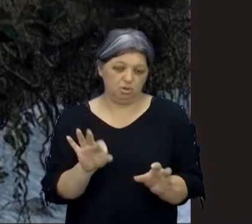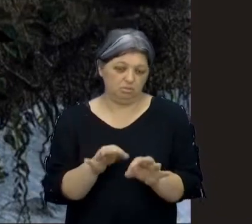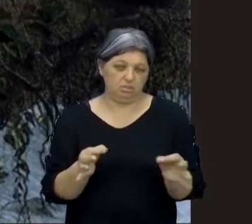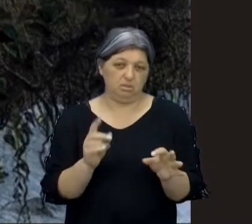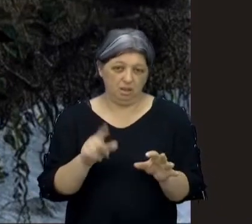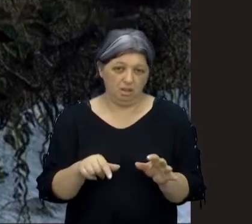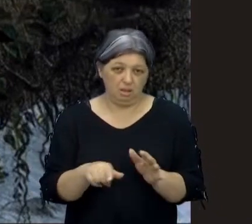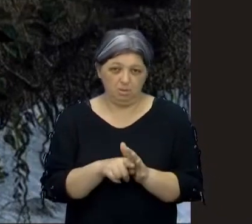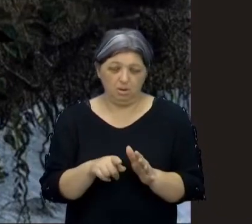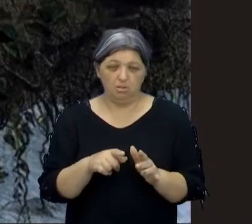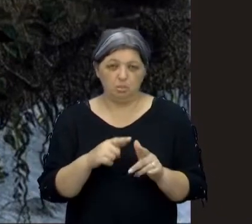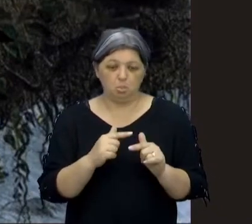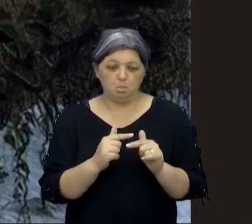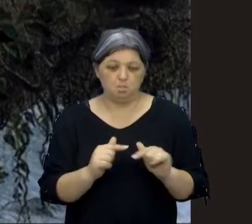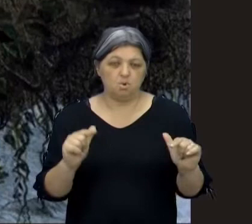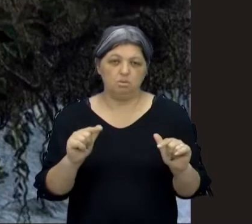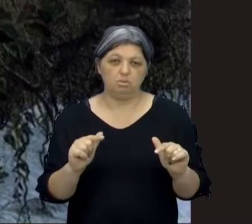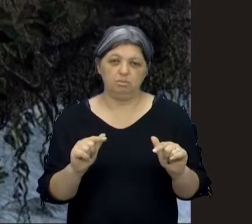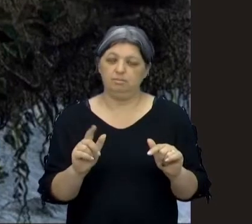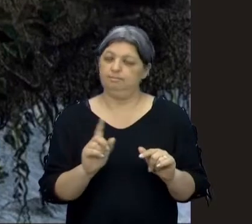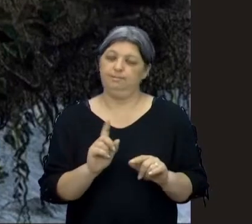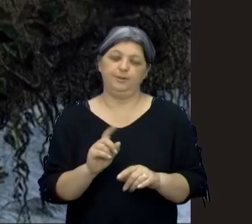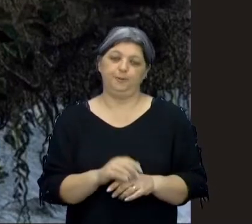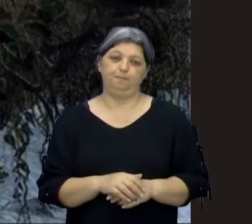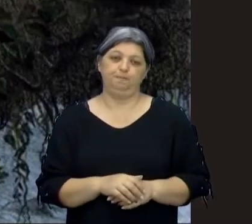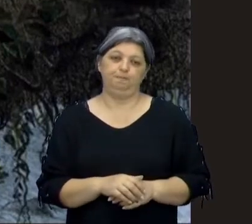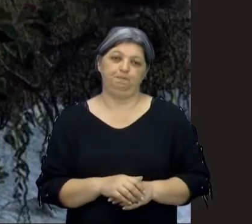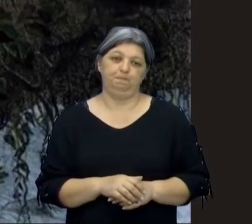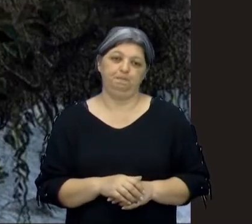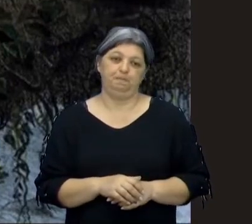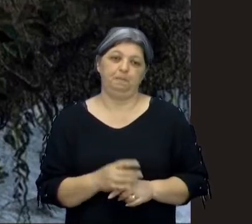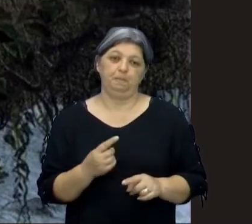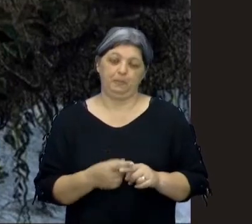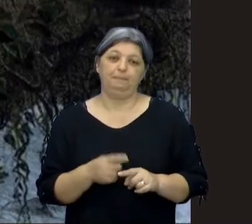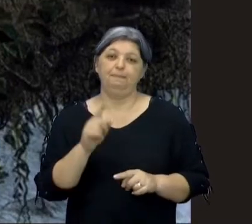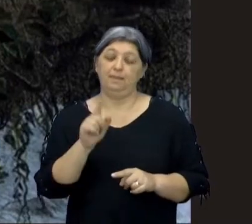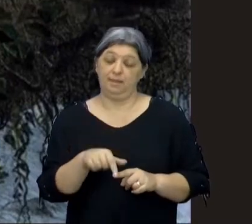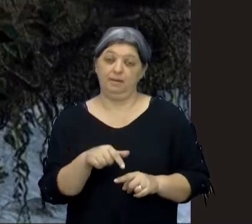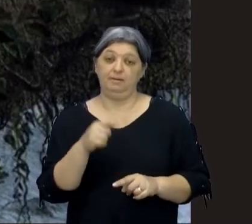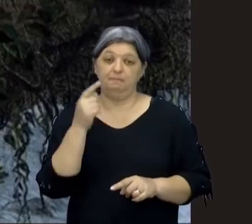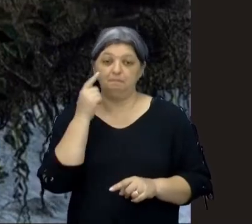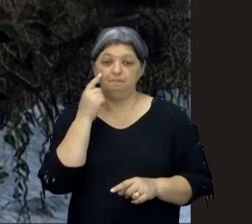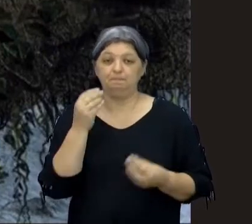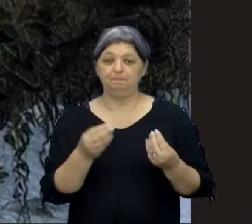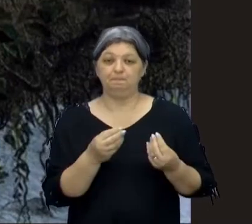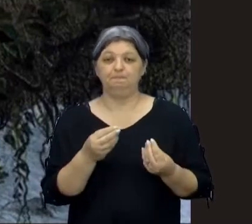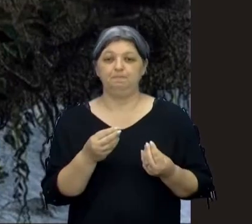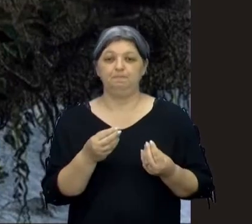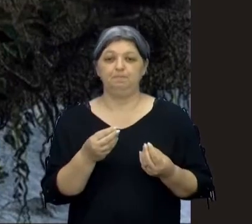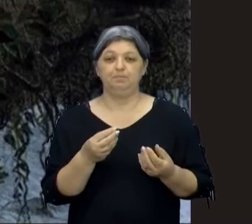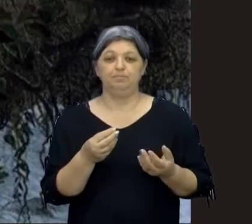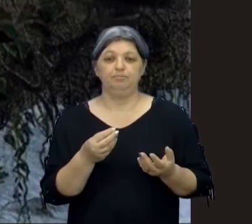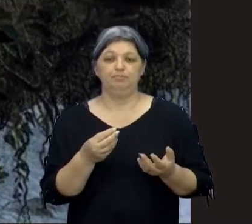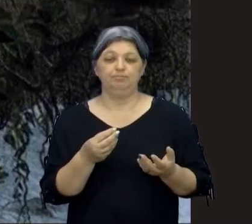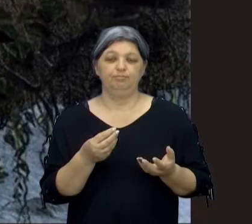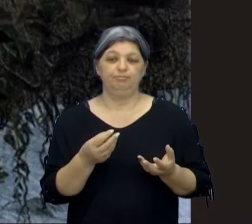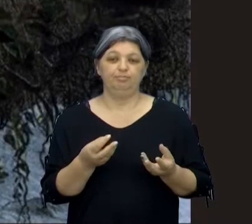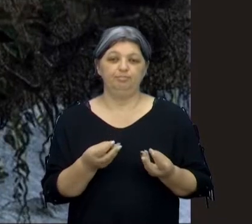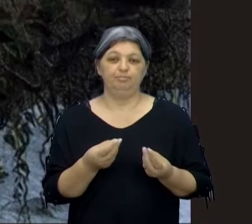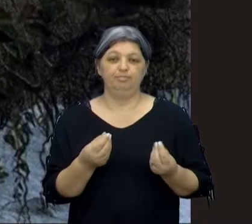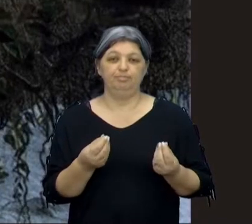raça pura não como nenhum Brasileiro é Então na verdade é aí que tá essa é